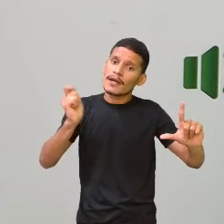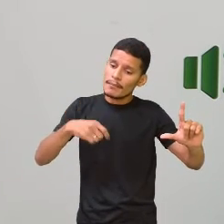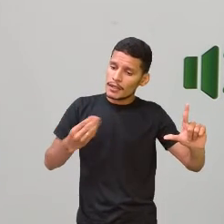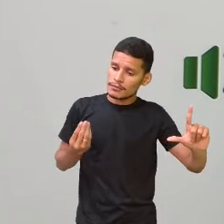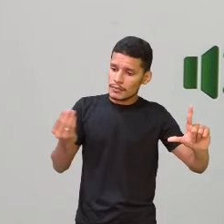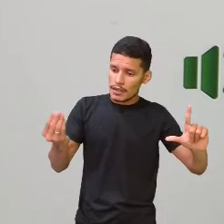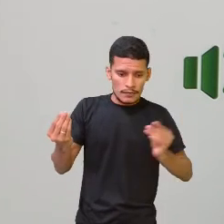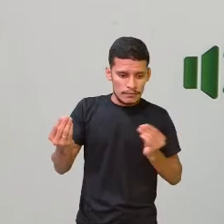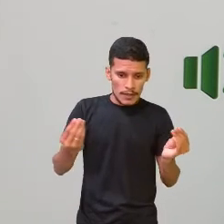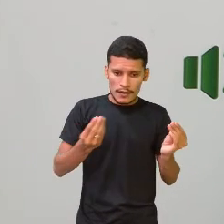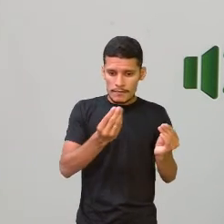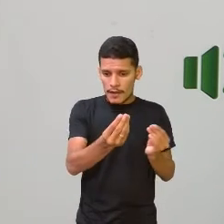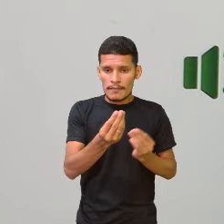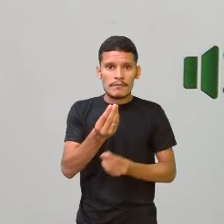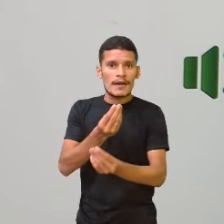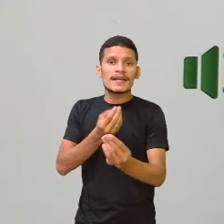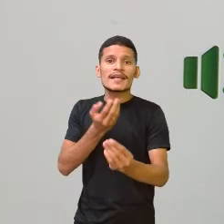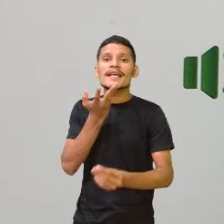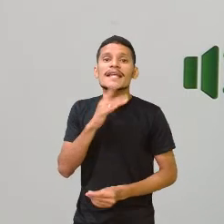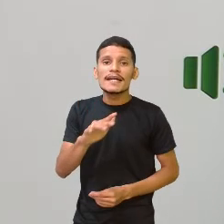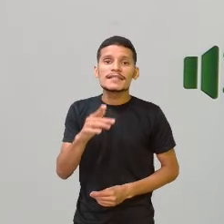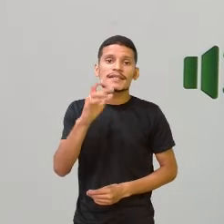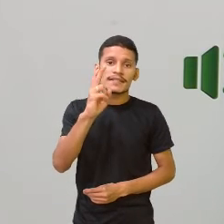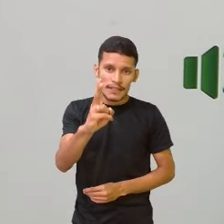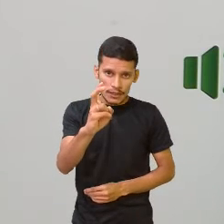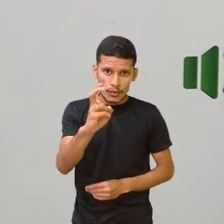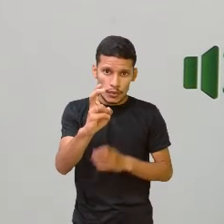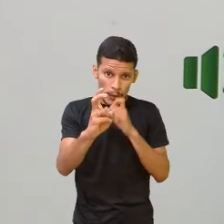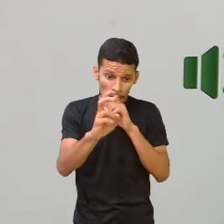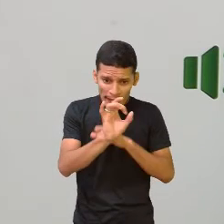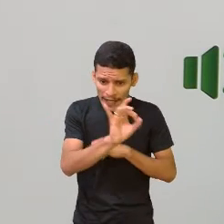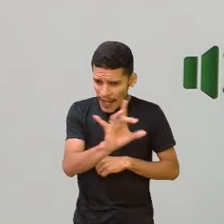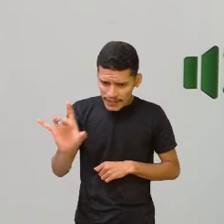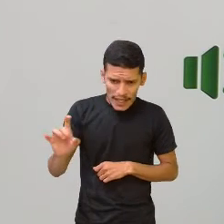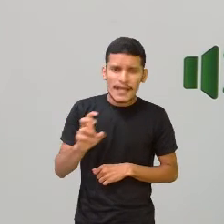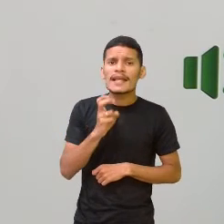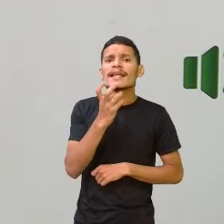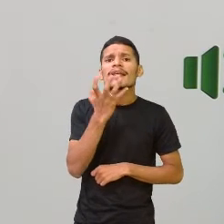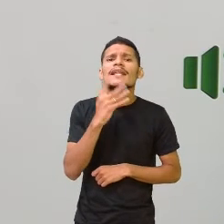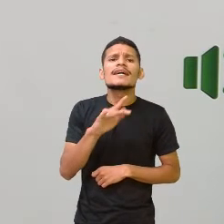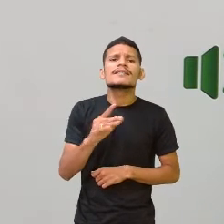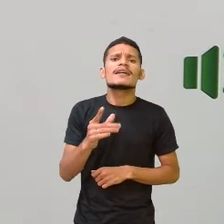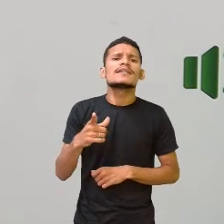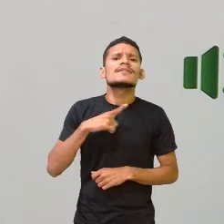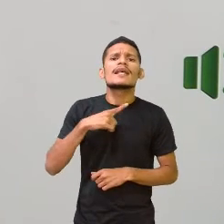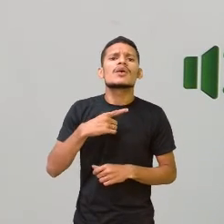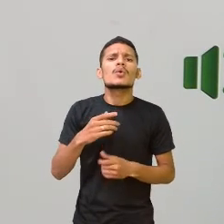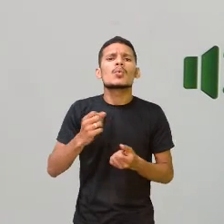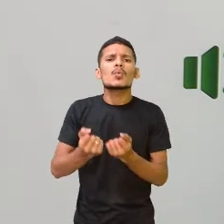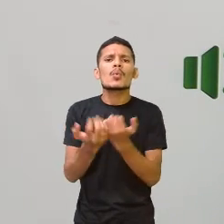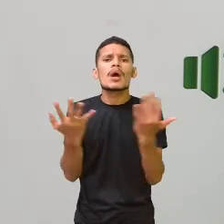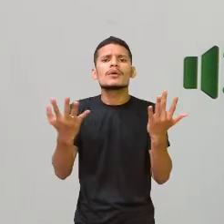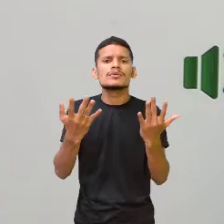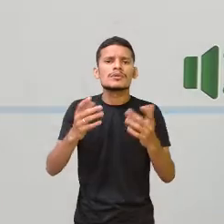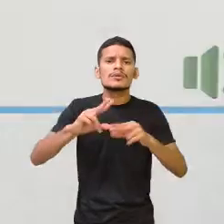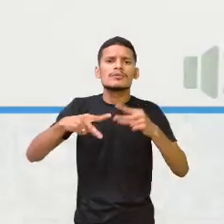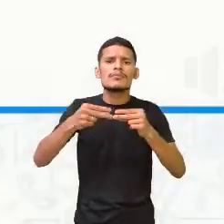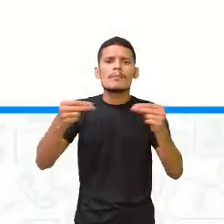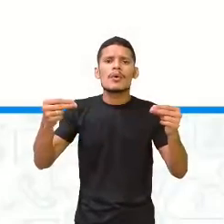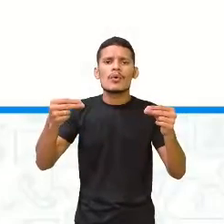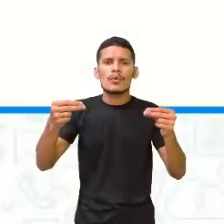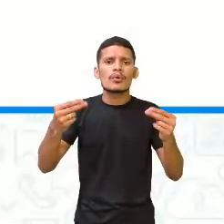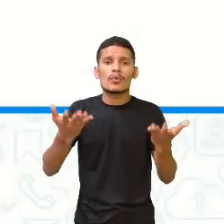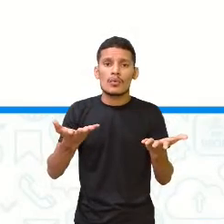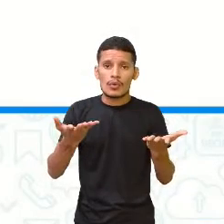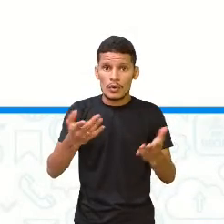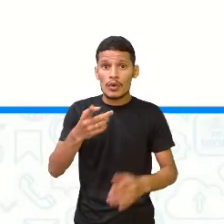crianças. Com quantos bombons ficará cada criança? E aí? Já conseguem me responder? Alô,